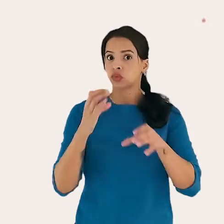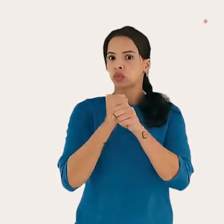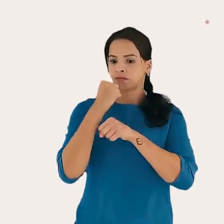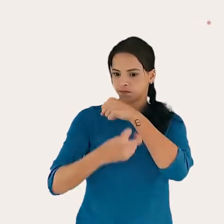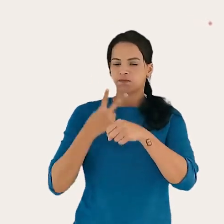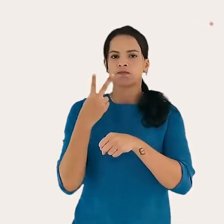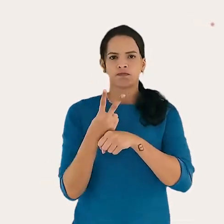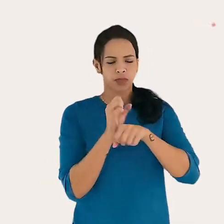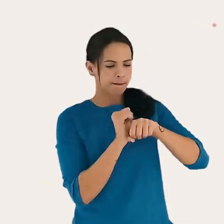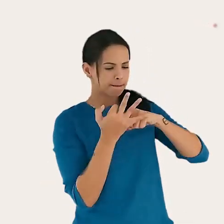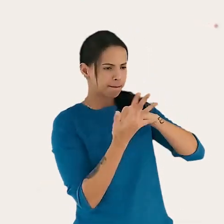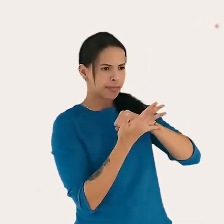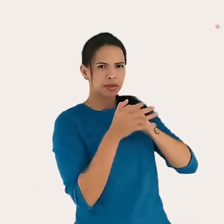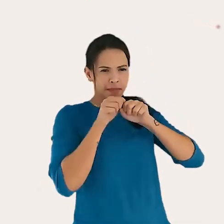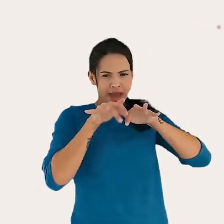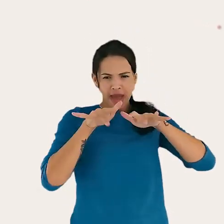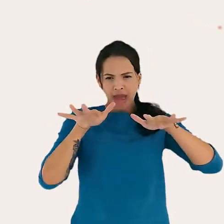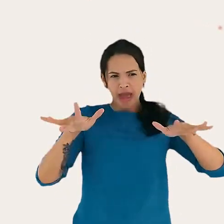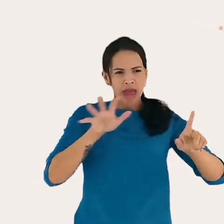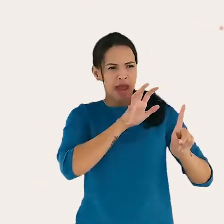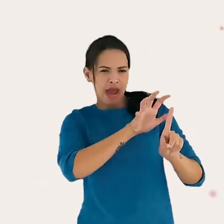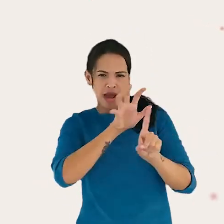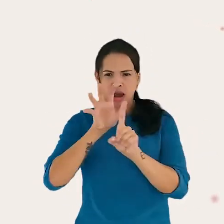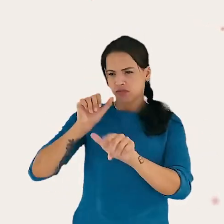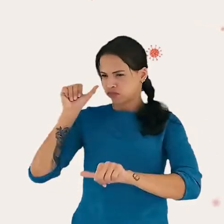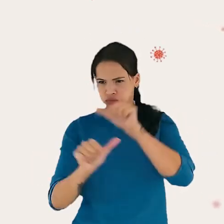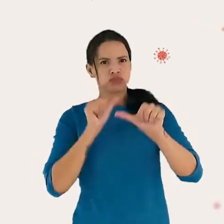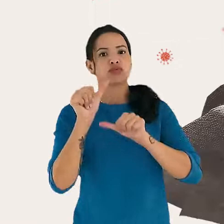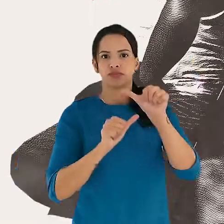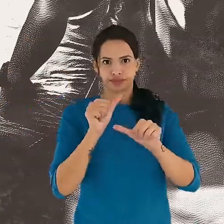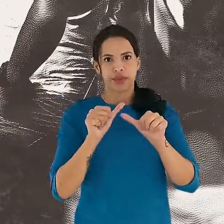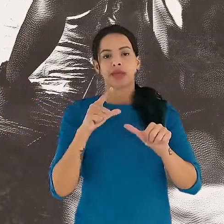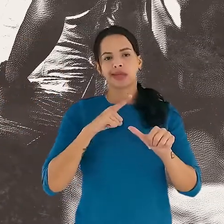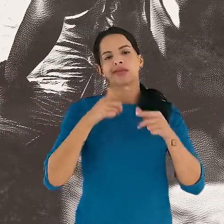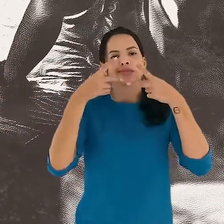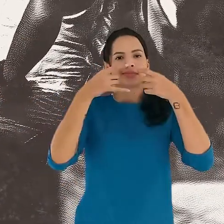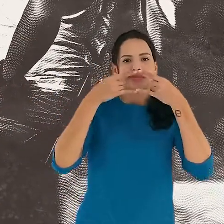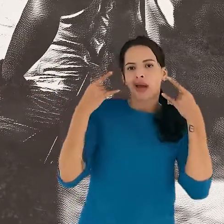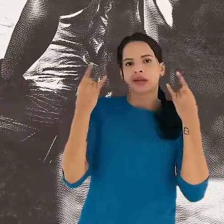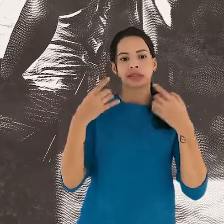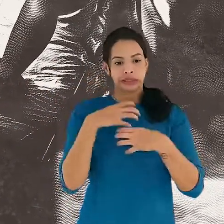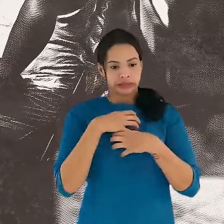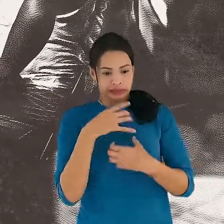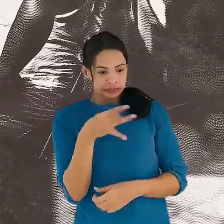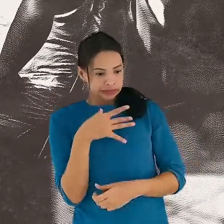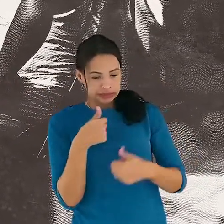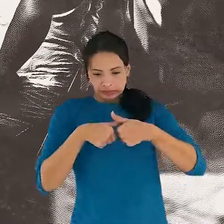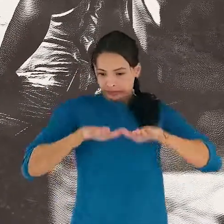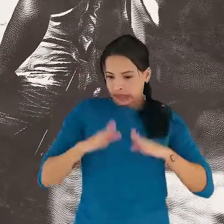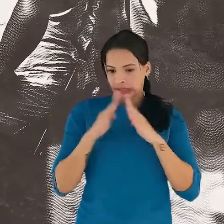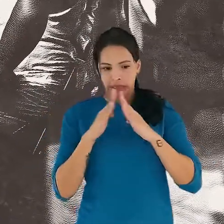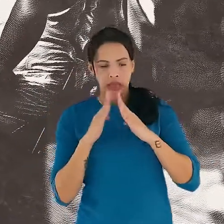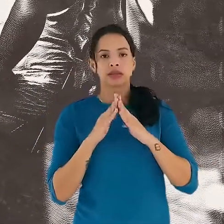Há 2 anos, a pandemia da Covid-19 impactou nossas vidas de forma radical. Para além das máscaras, da sensação de confinamento e do medo de sair